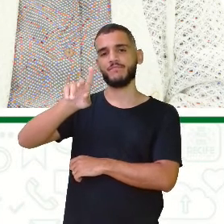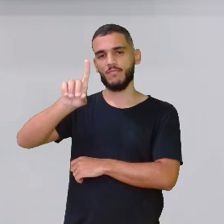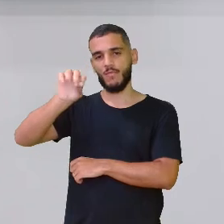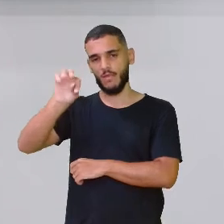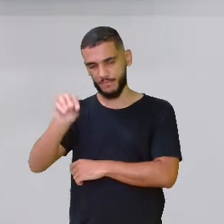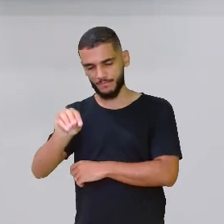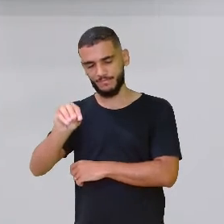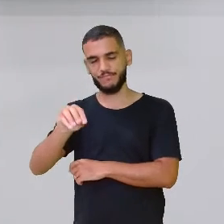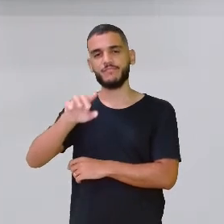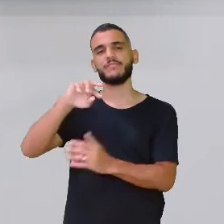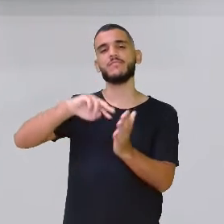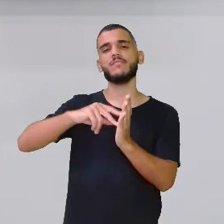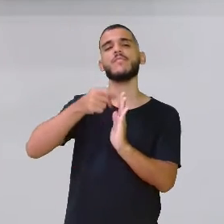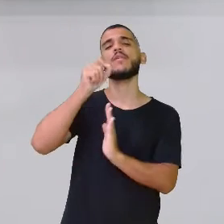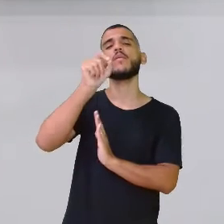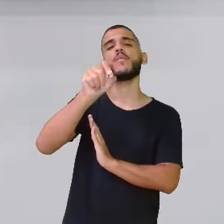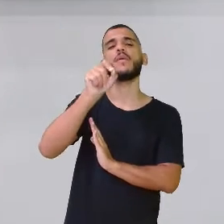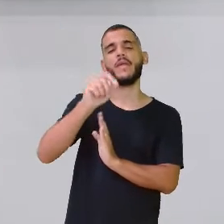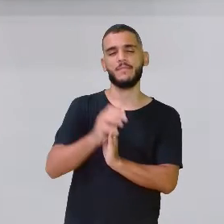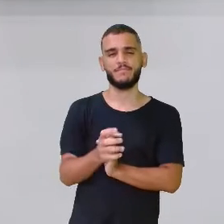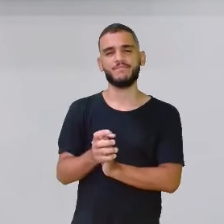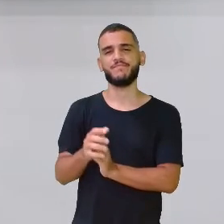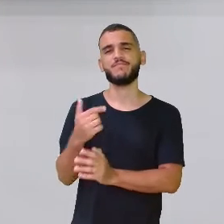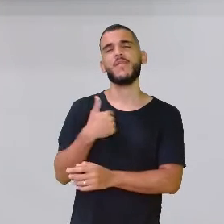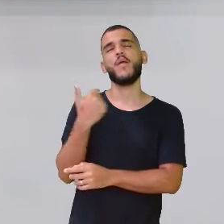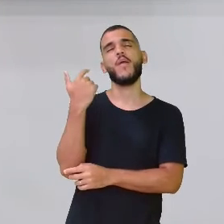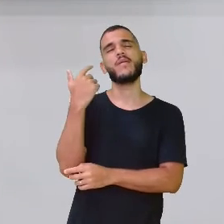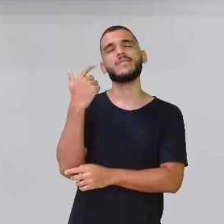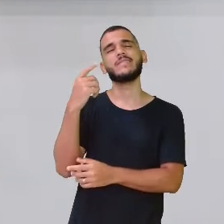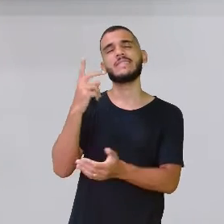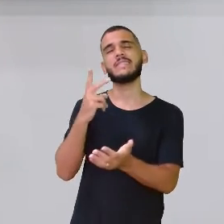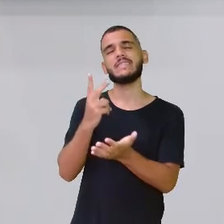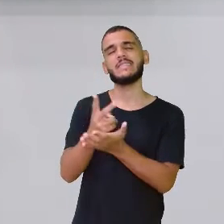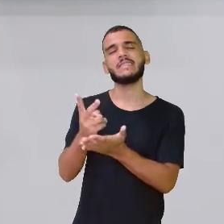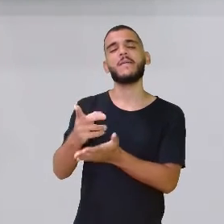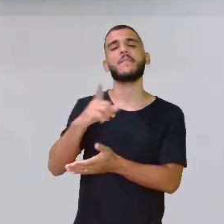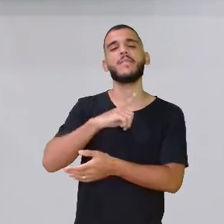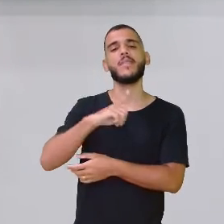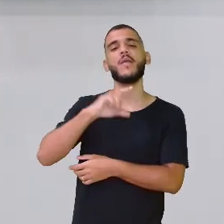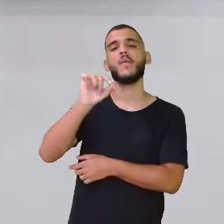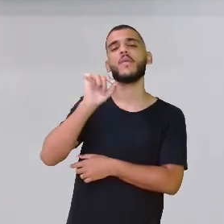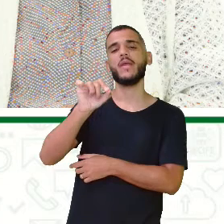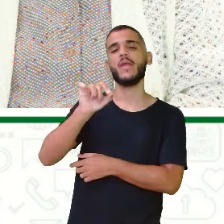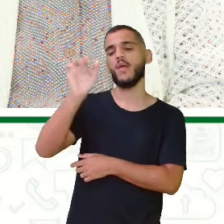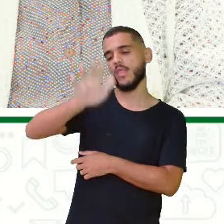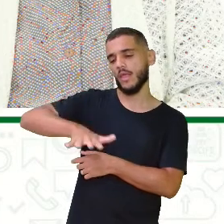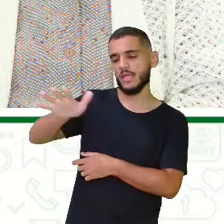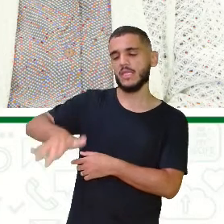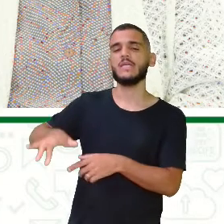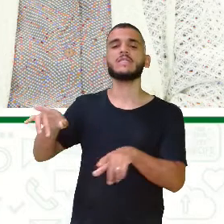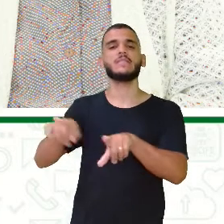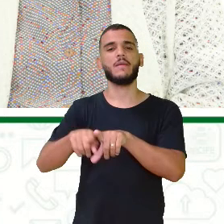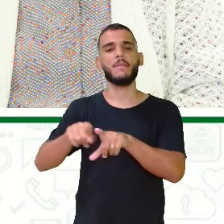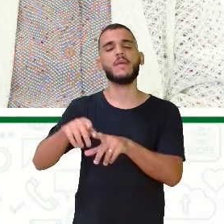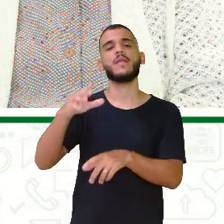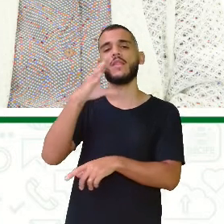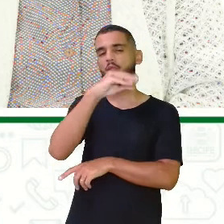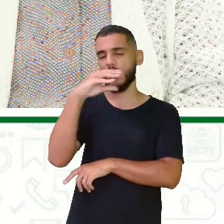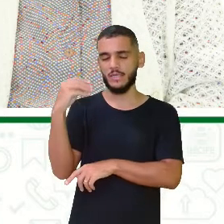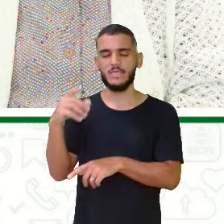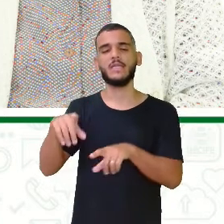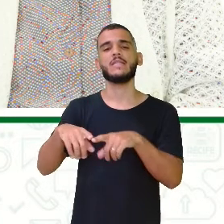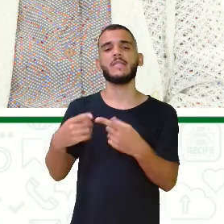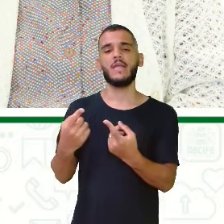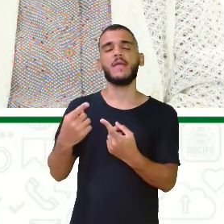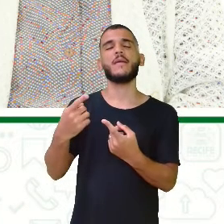da Criança e do Adolescente e tem também o Estatuto do Idoso. Essa palavra estatuto, vamos pensar?